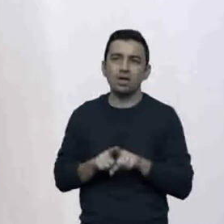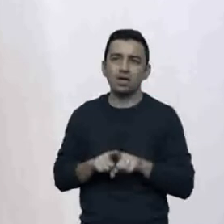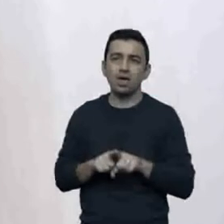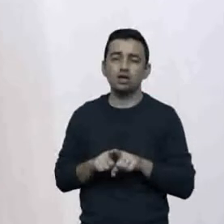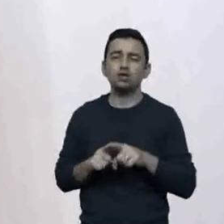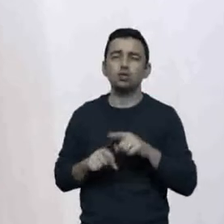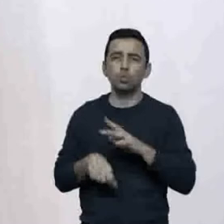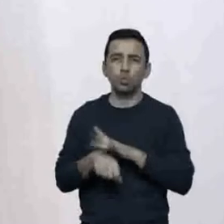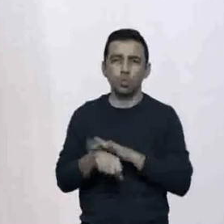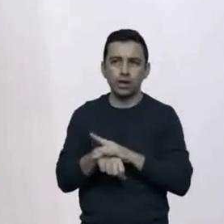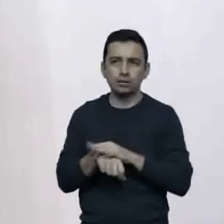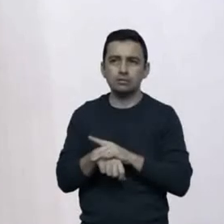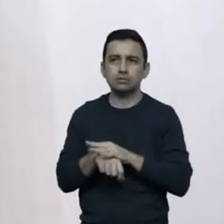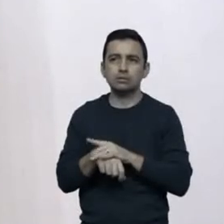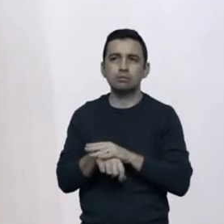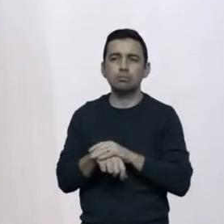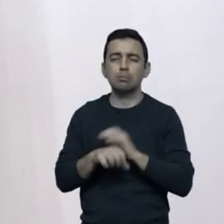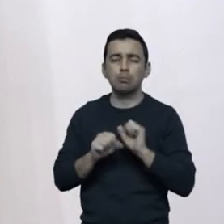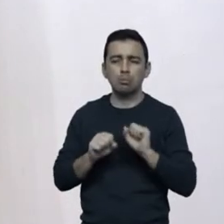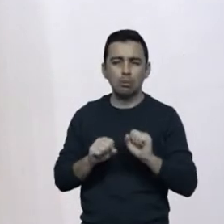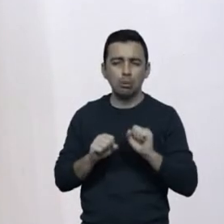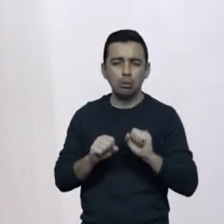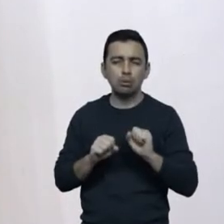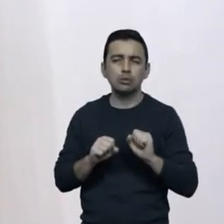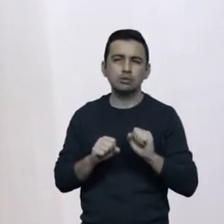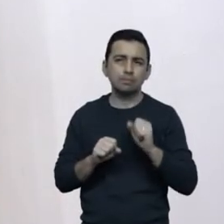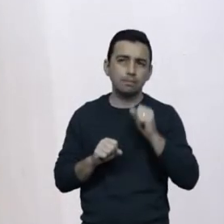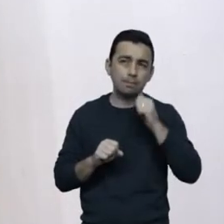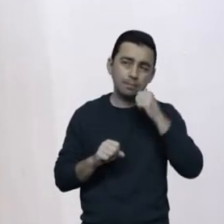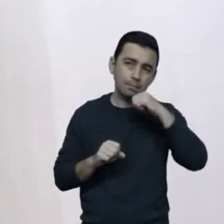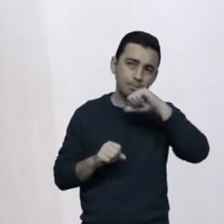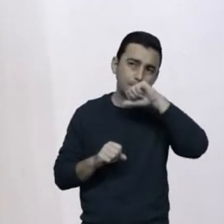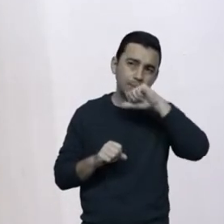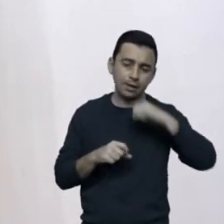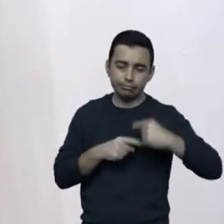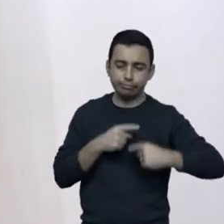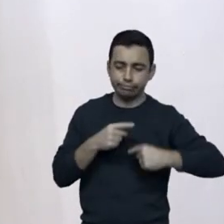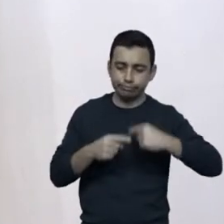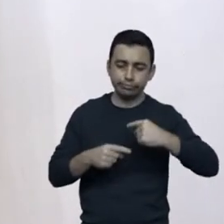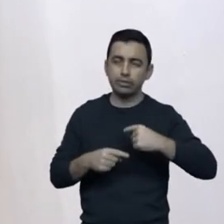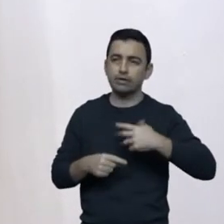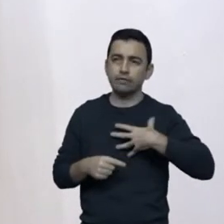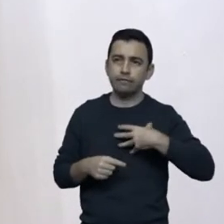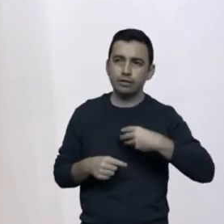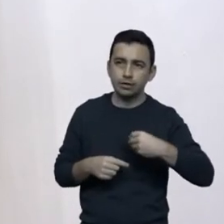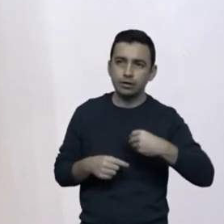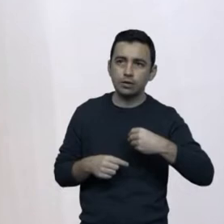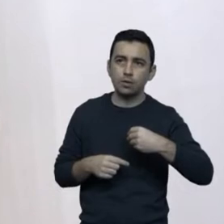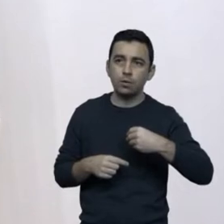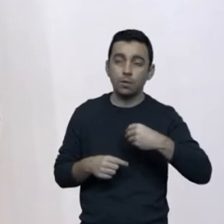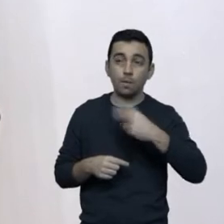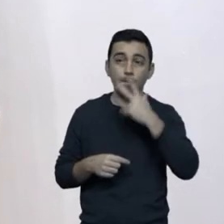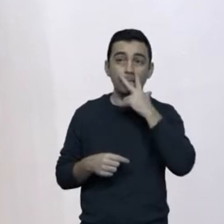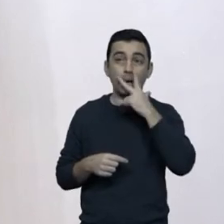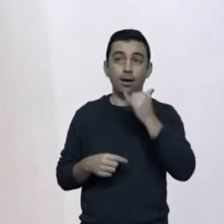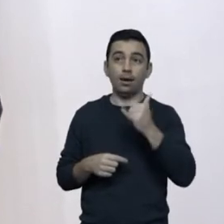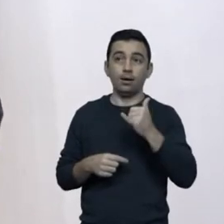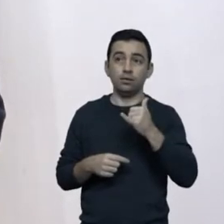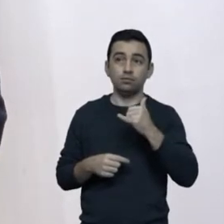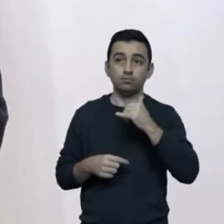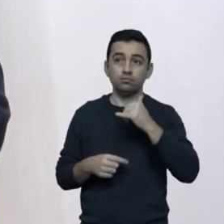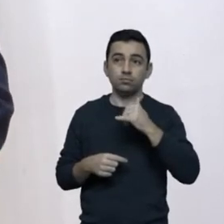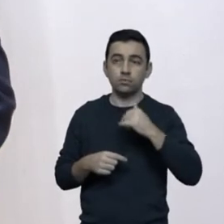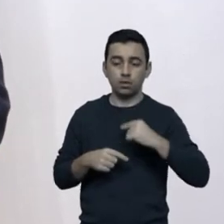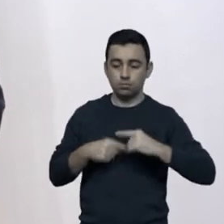filho como para a filha, para as meninas também, e para os meninos. O pai já não consegue passar, não pode passar a